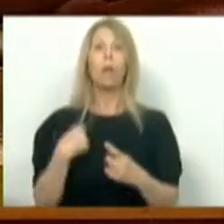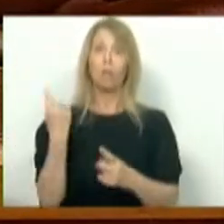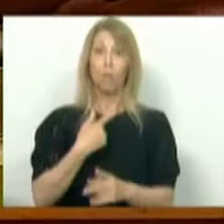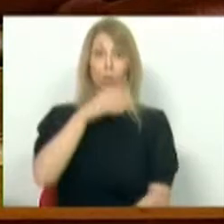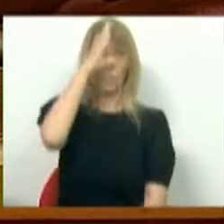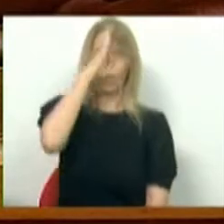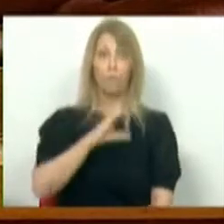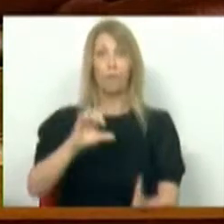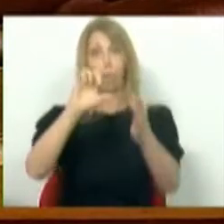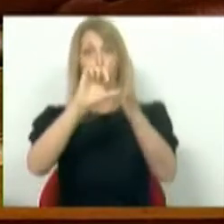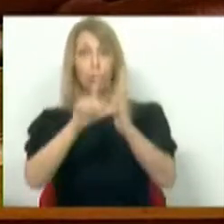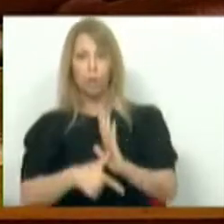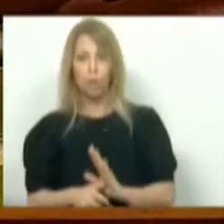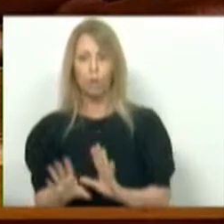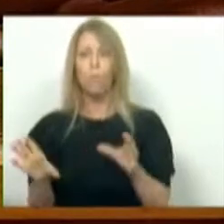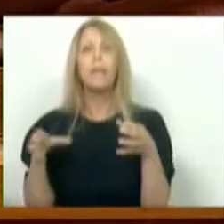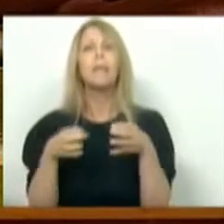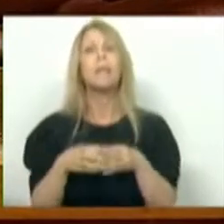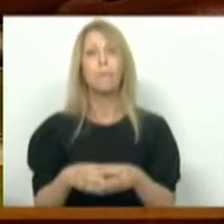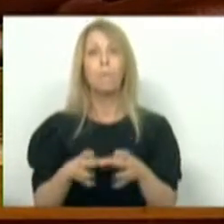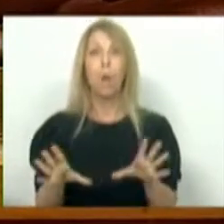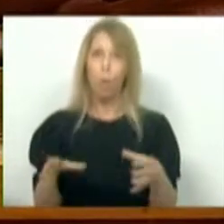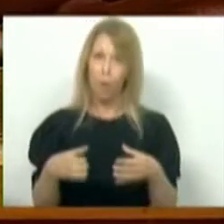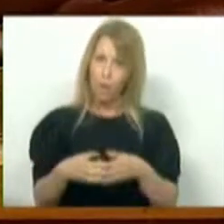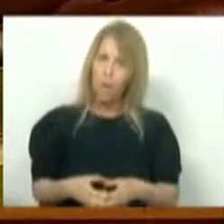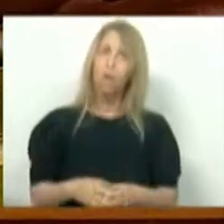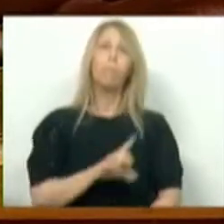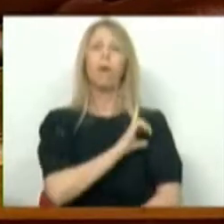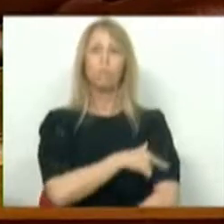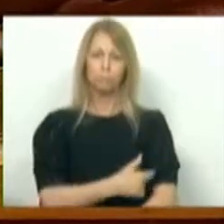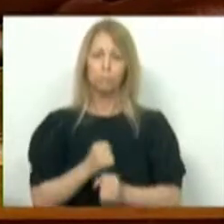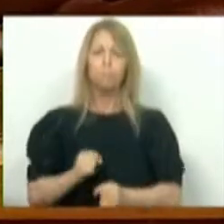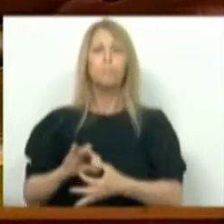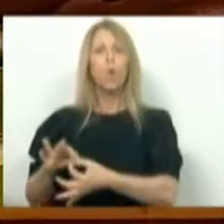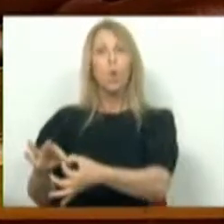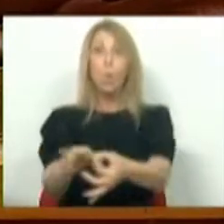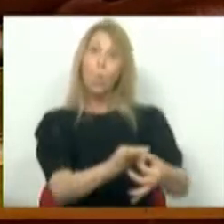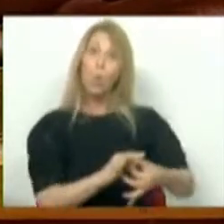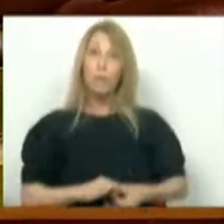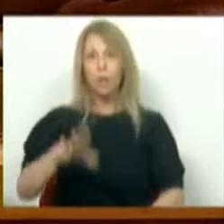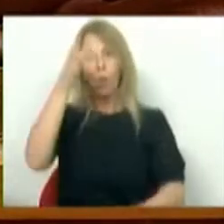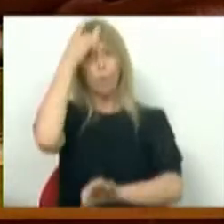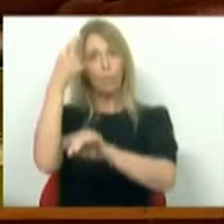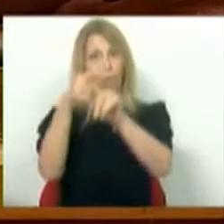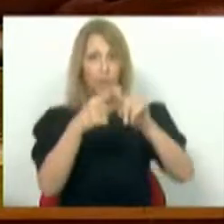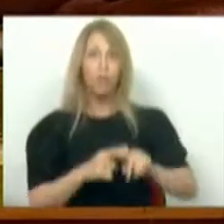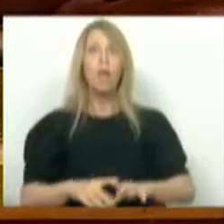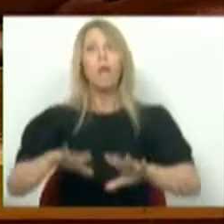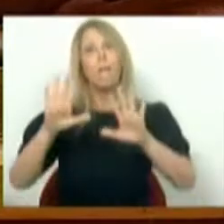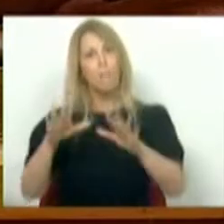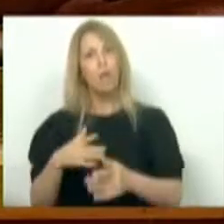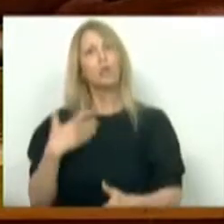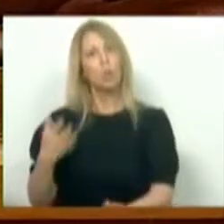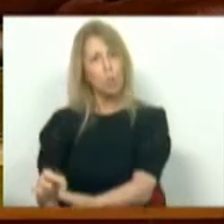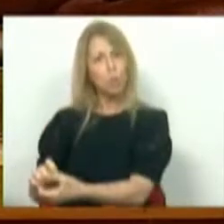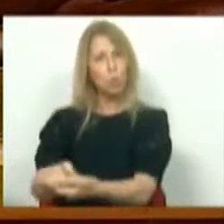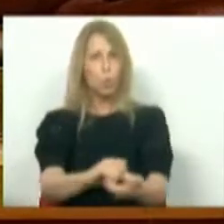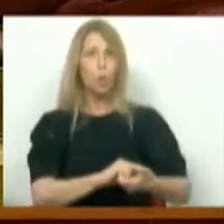projeto, com uma equipa consistente, coesa na sua diversidade, solidária na sua